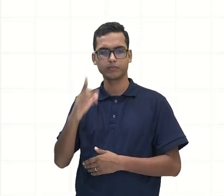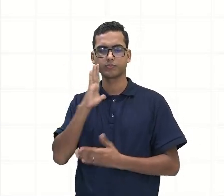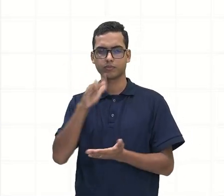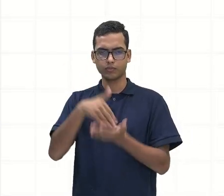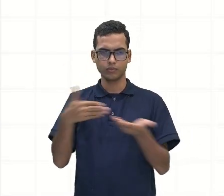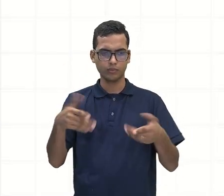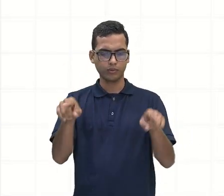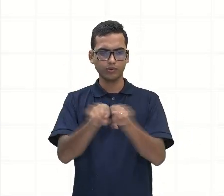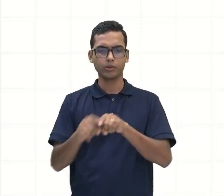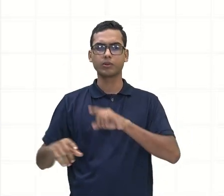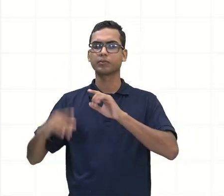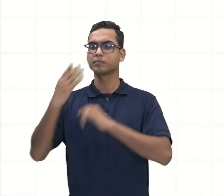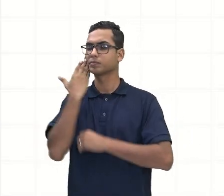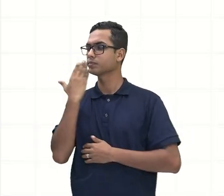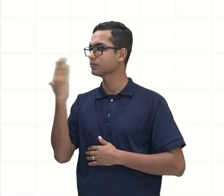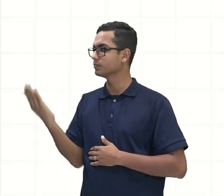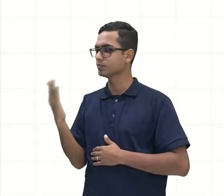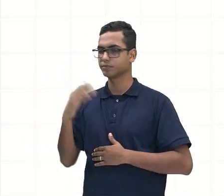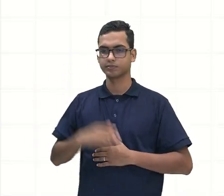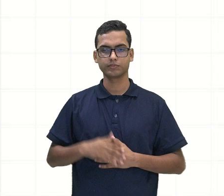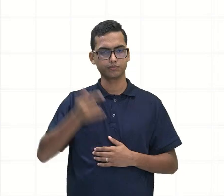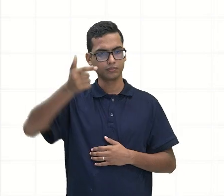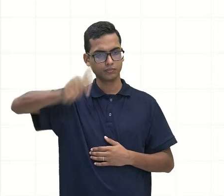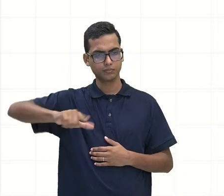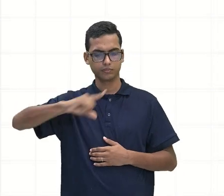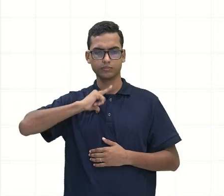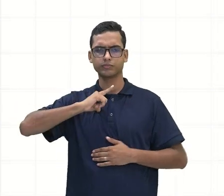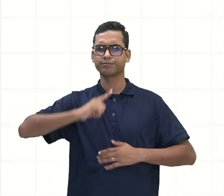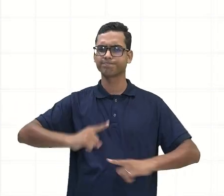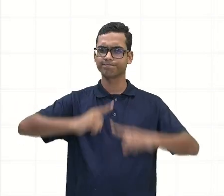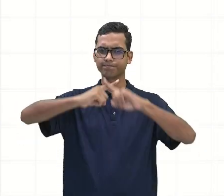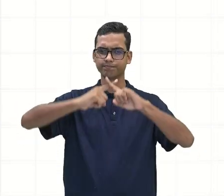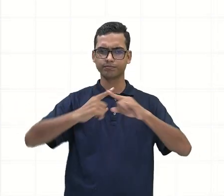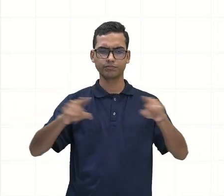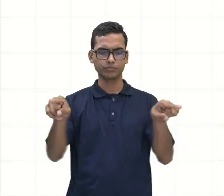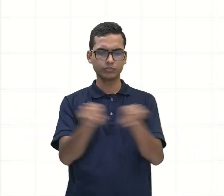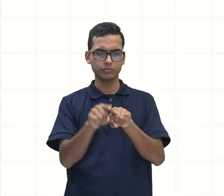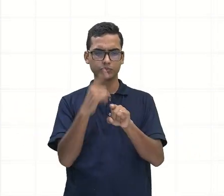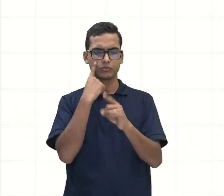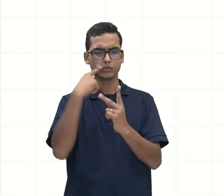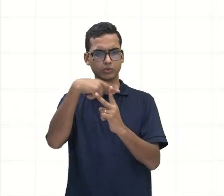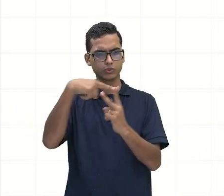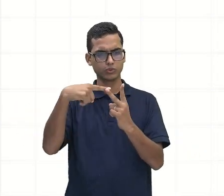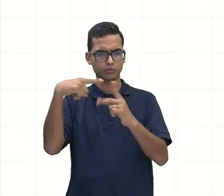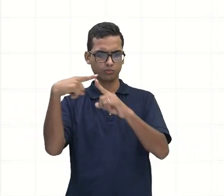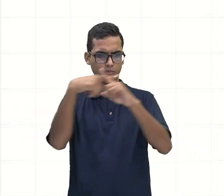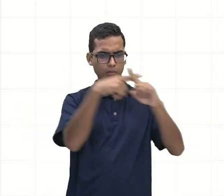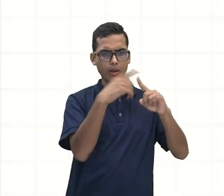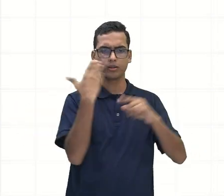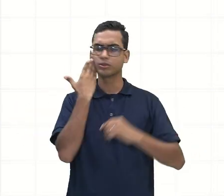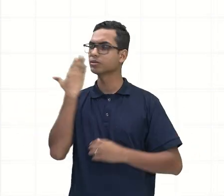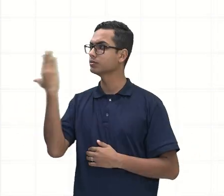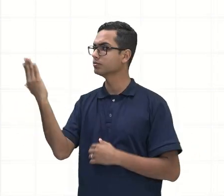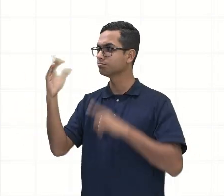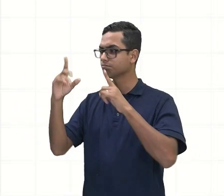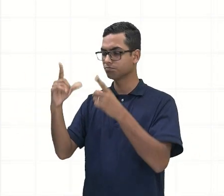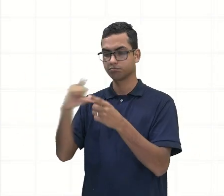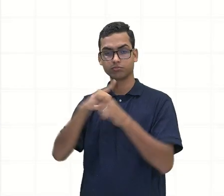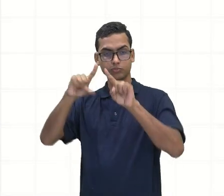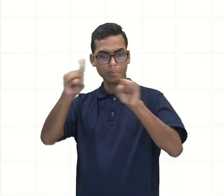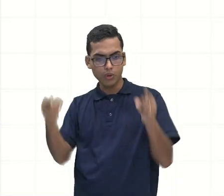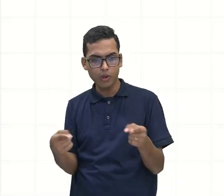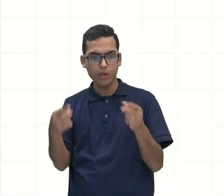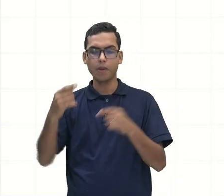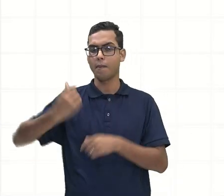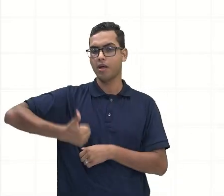ó. De novo, eu tenho uma multiplicação aqui e uma multiplicação aqui, porém eu tenho um parêntese. Então, vamos